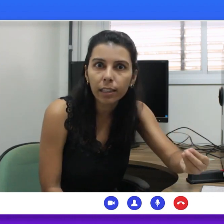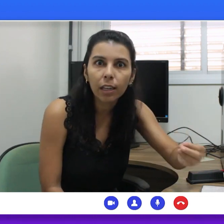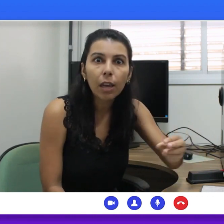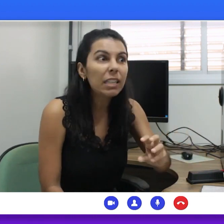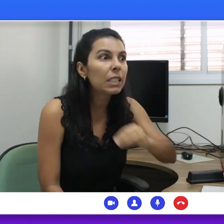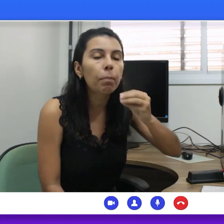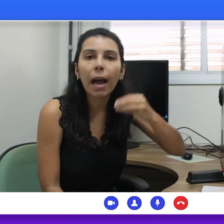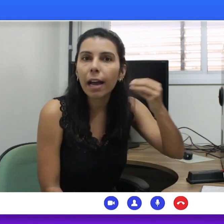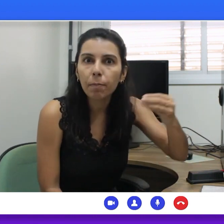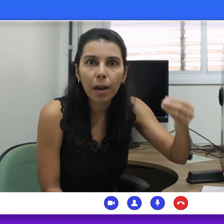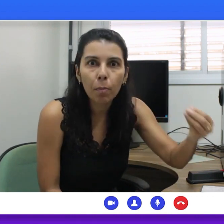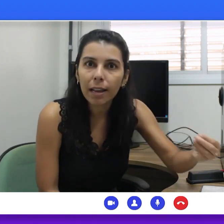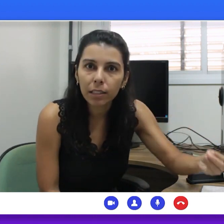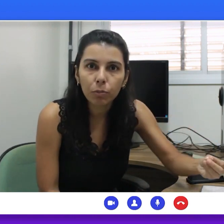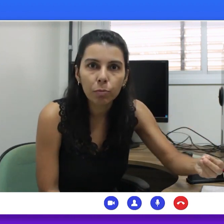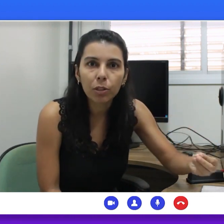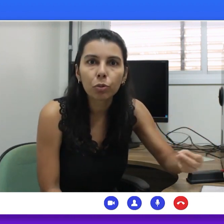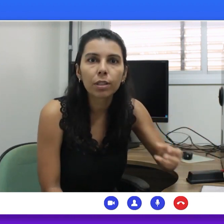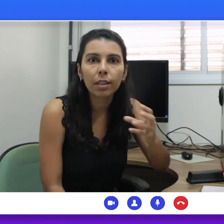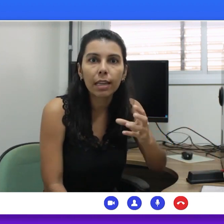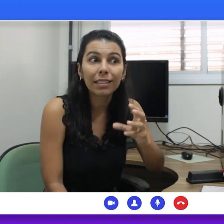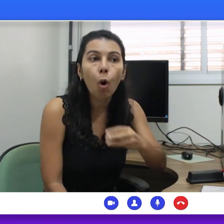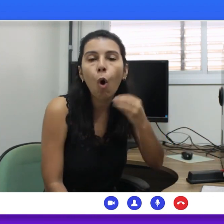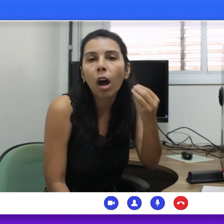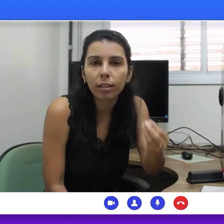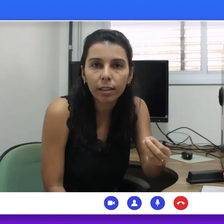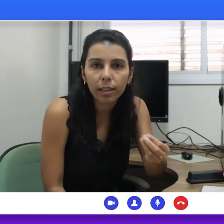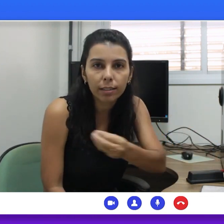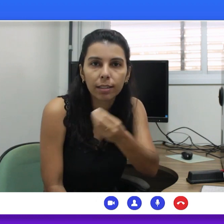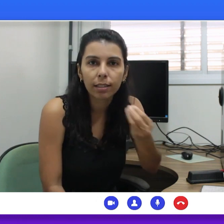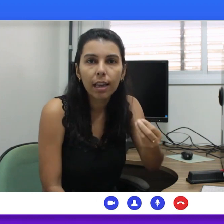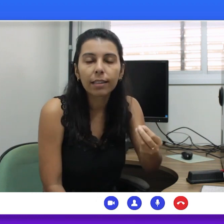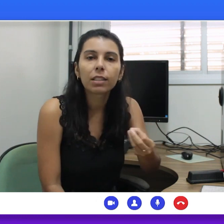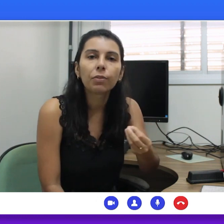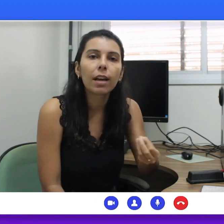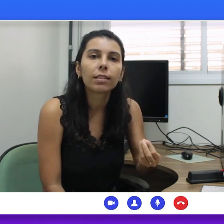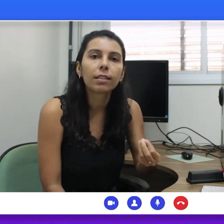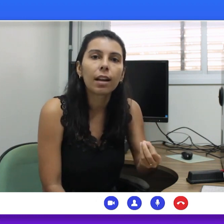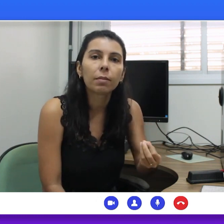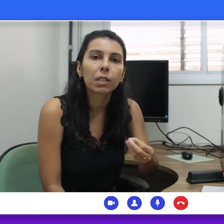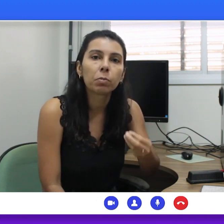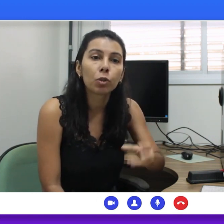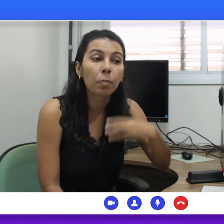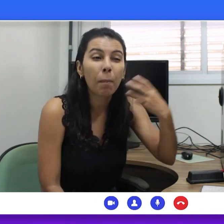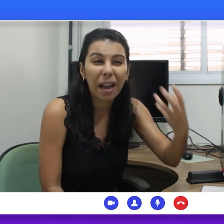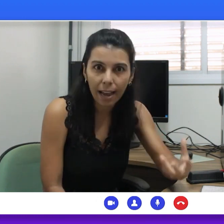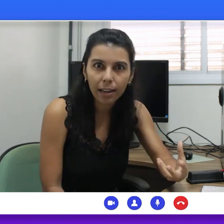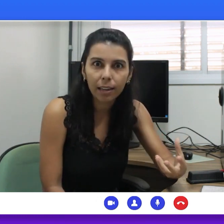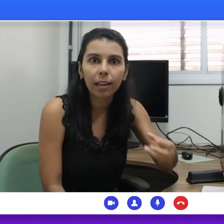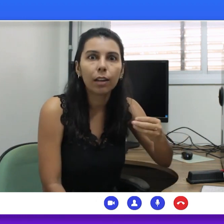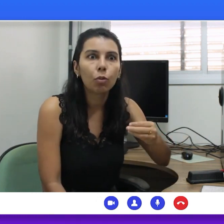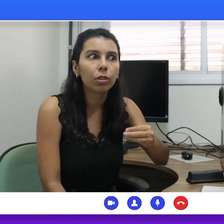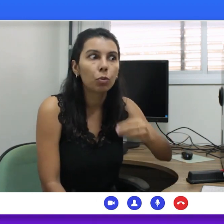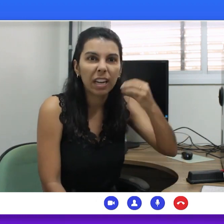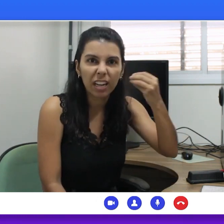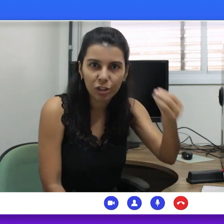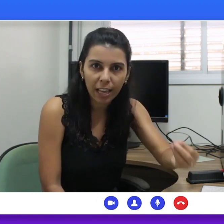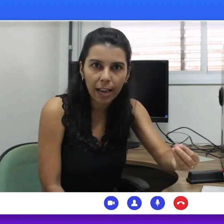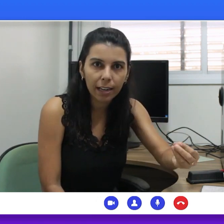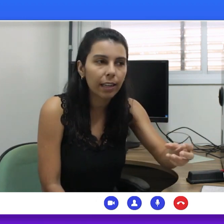que ir, espalhe para o máximo de pessoas, essa ordem que essas frases trazem para as pessoas propagarem aquele